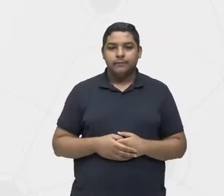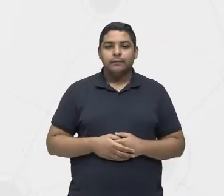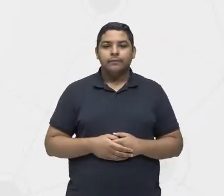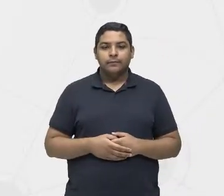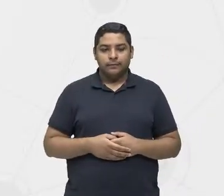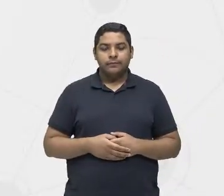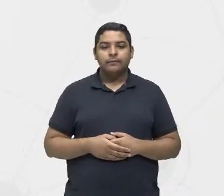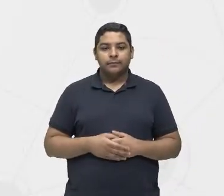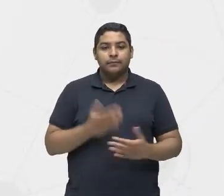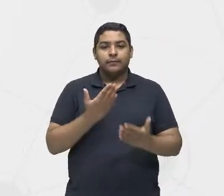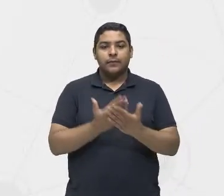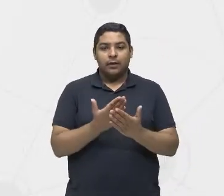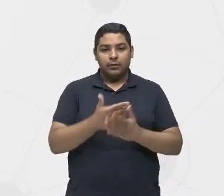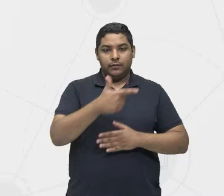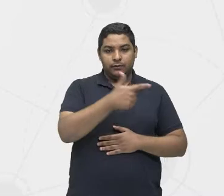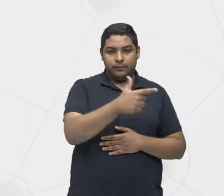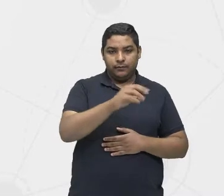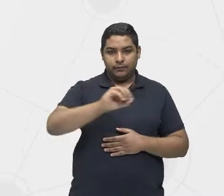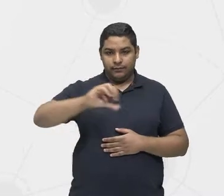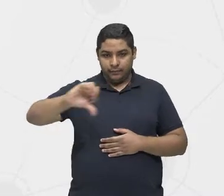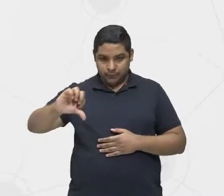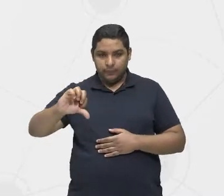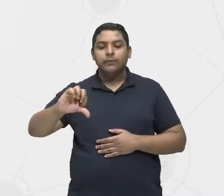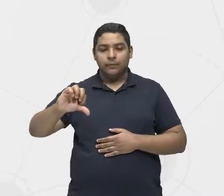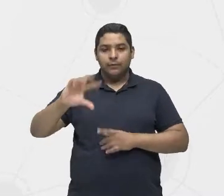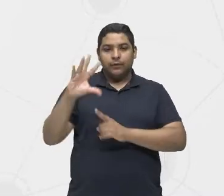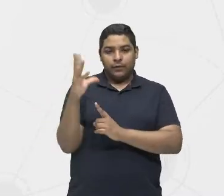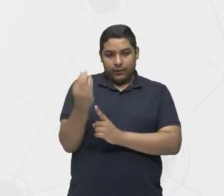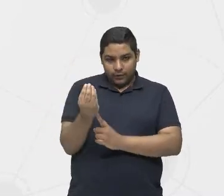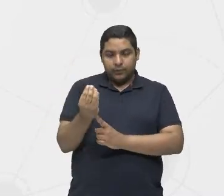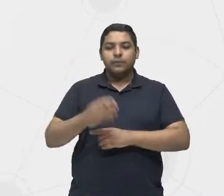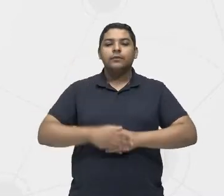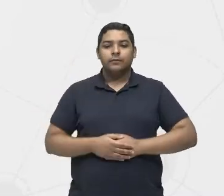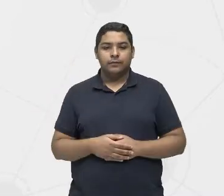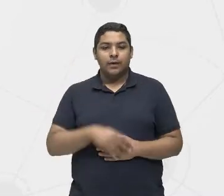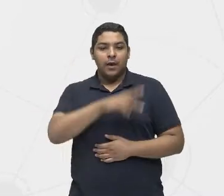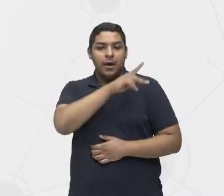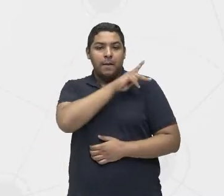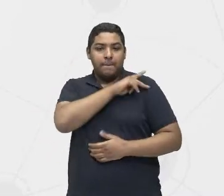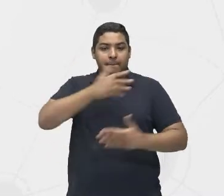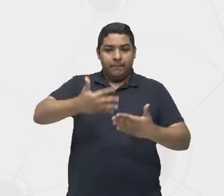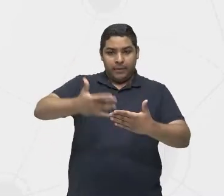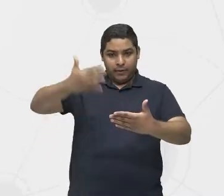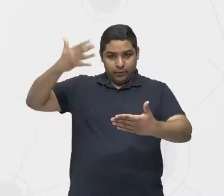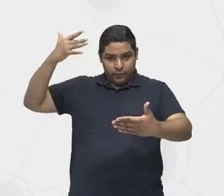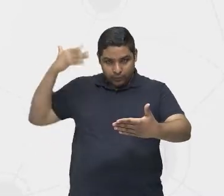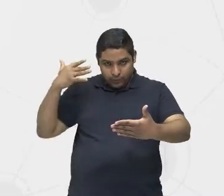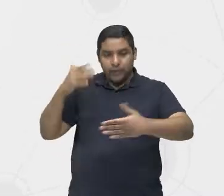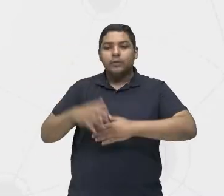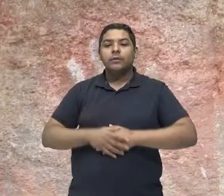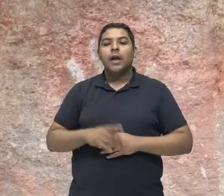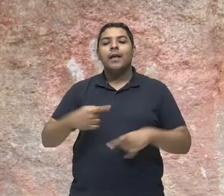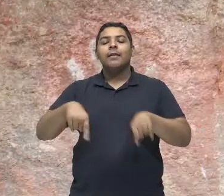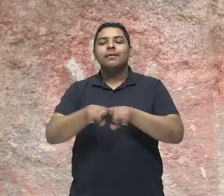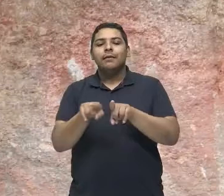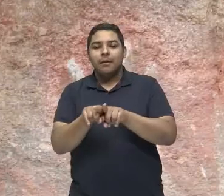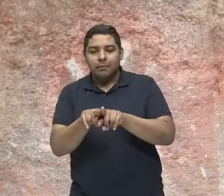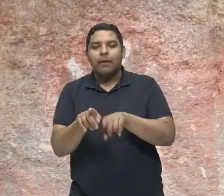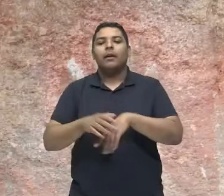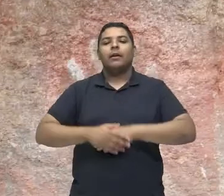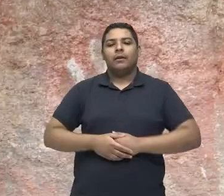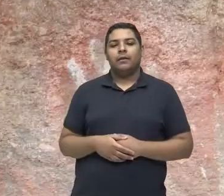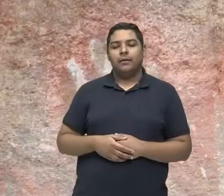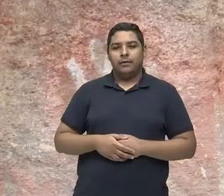hoje, da aula 209, de arte, nós temos a pré-história e a arte egípcia, certo? Agora vamos dar início então ao